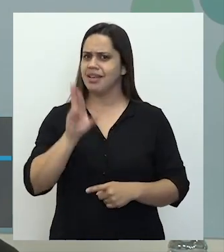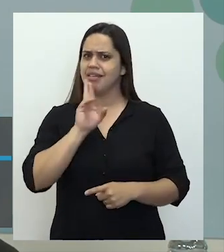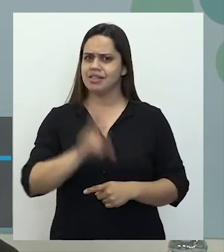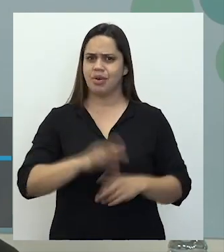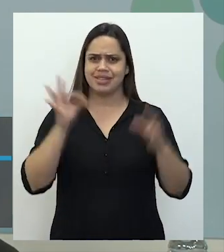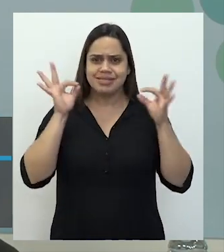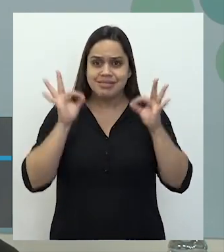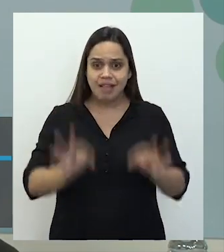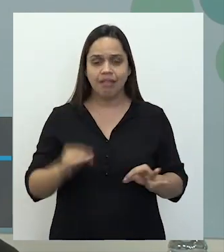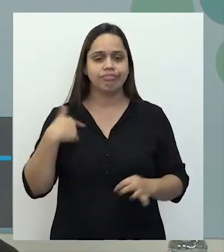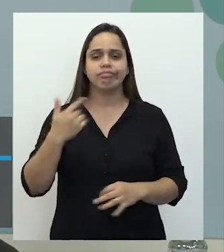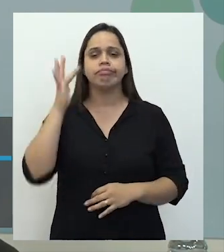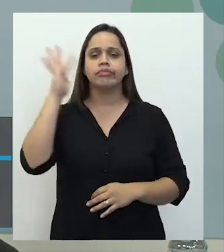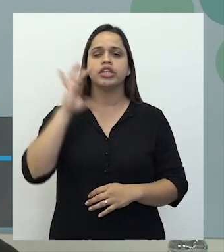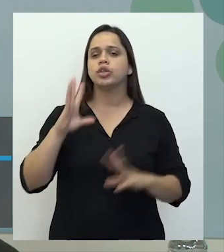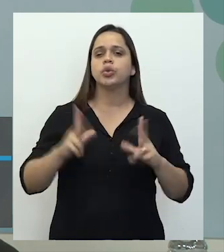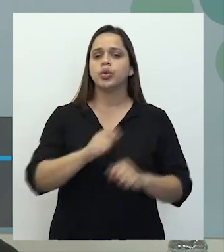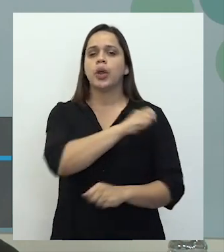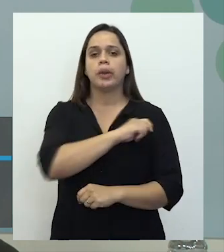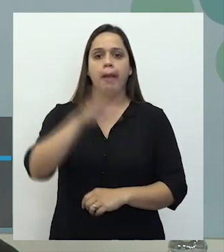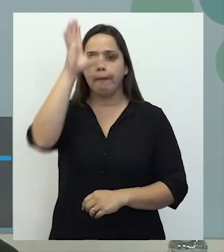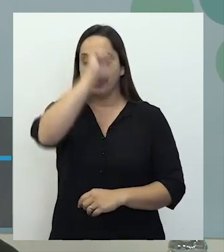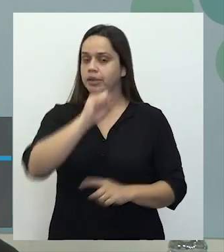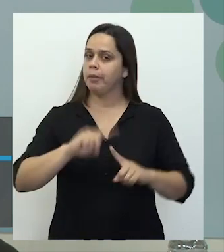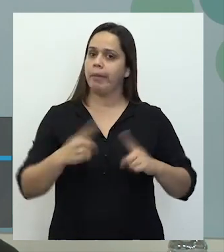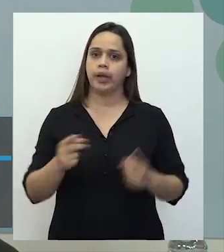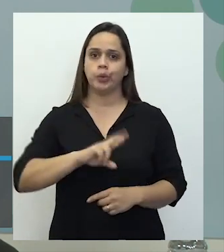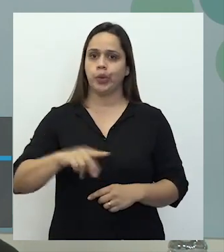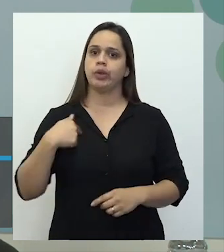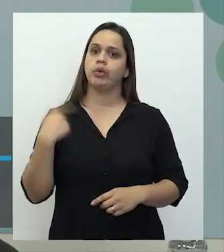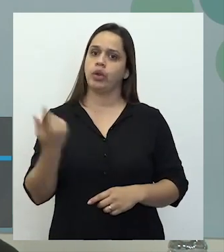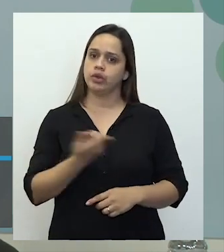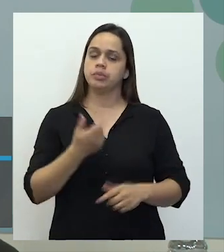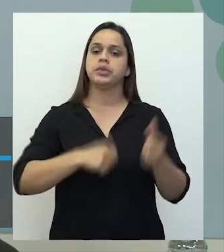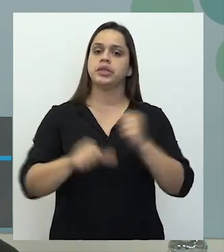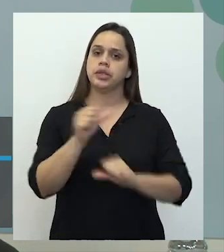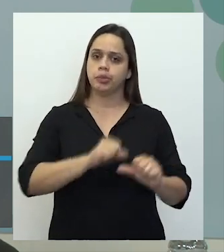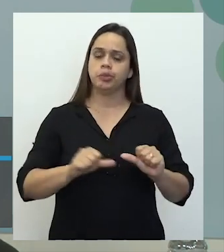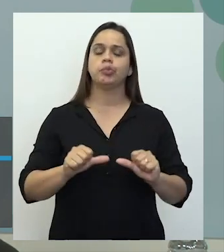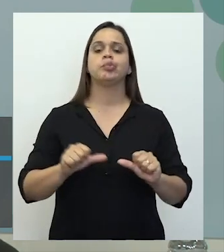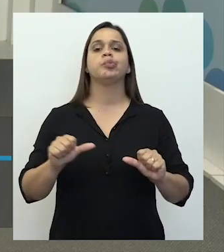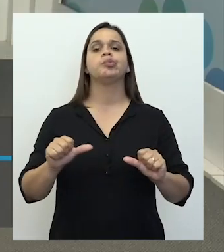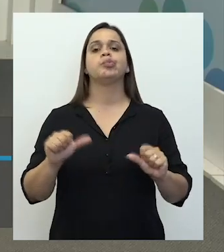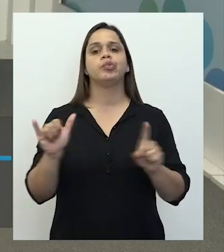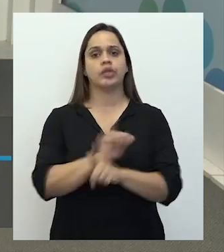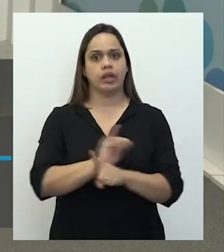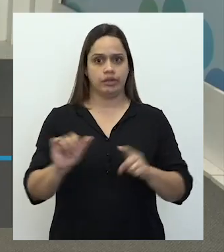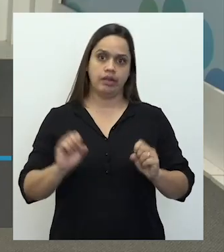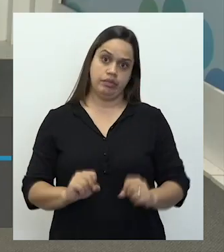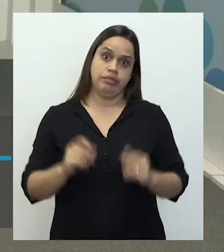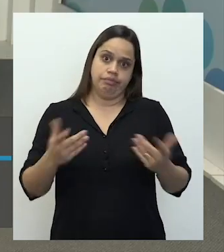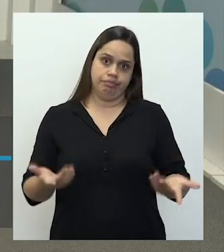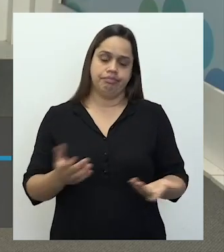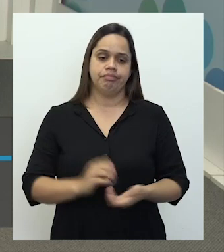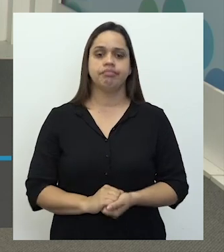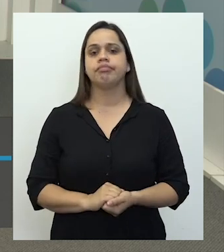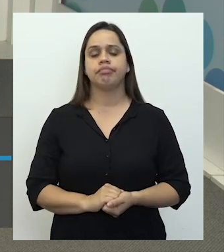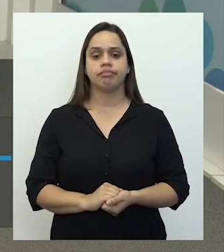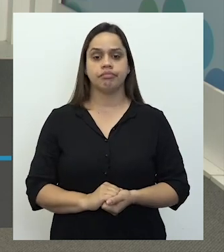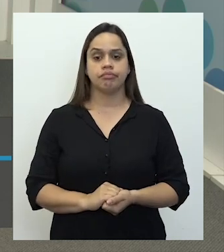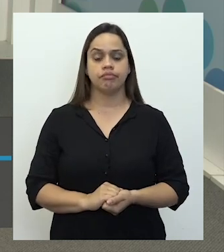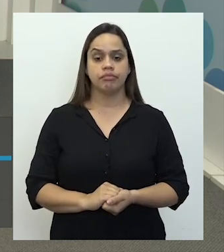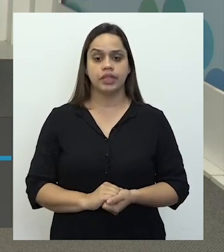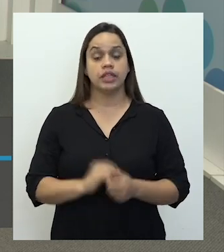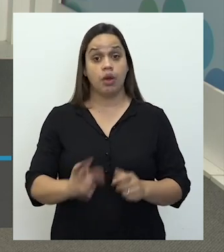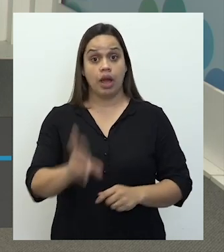imagina que está todo mundo aprendendo. E às vezes não está. Às vezes a gente precisa mudar a Isso. nossa fala aqui, E né, é professor importante Mauro? também, como é que estamos vendo